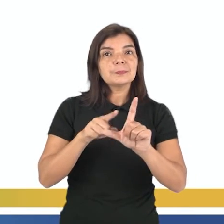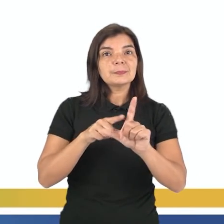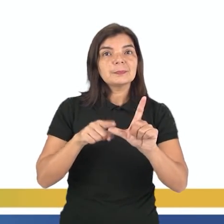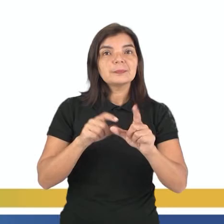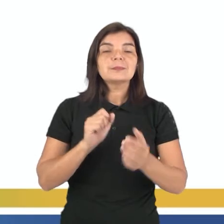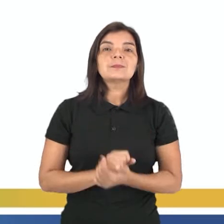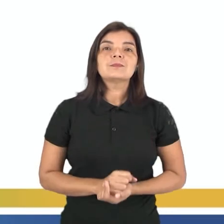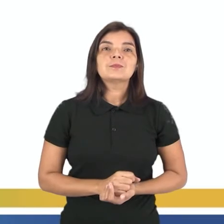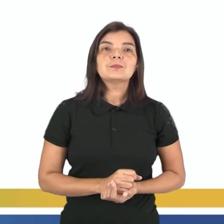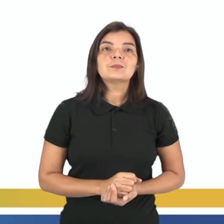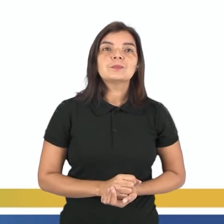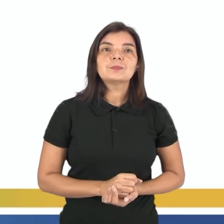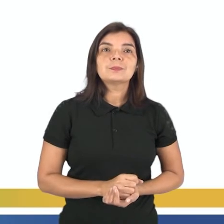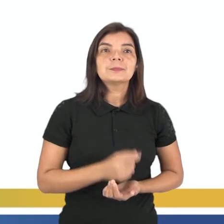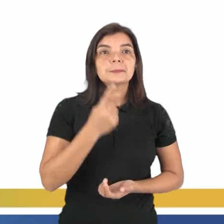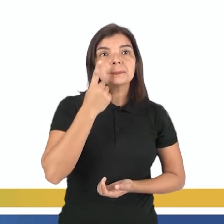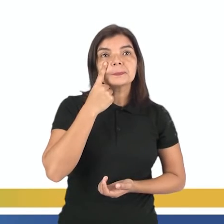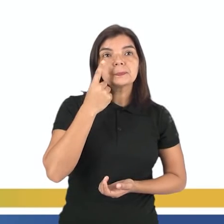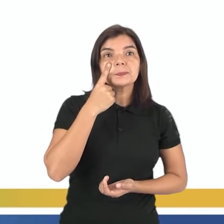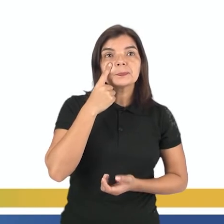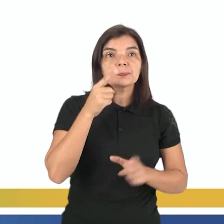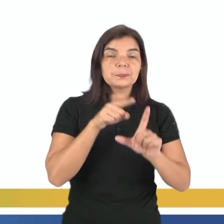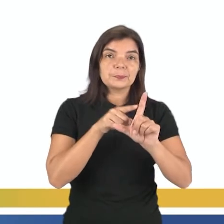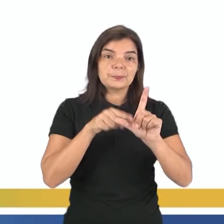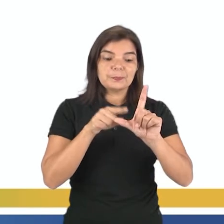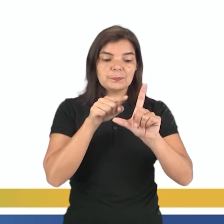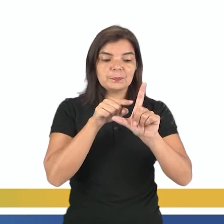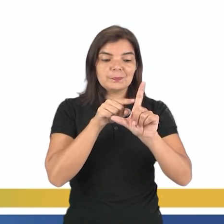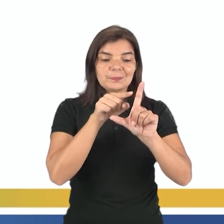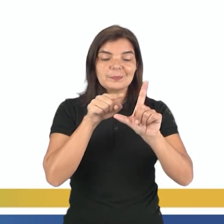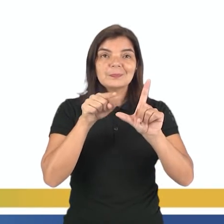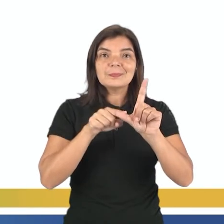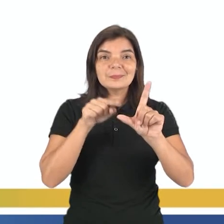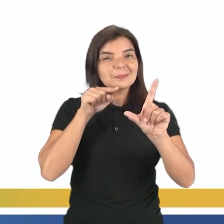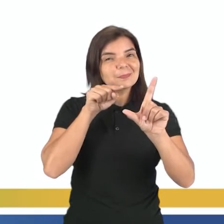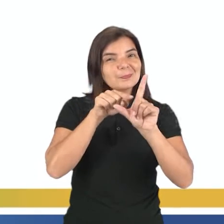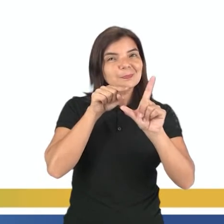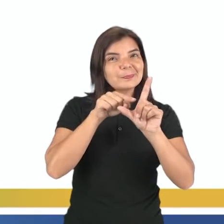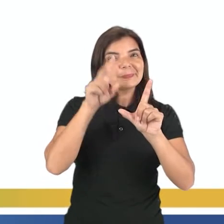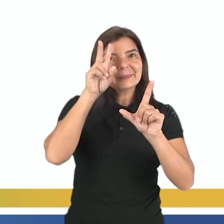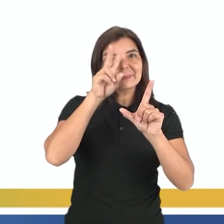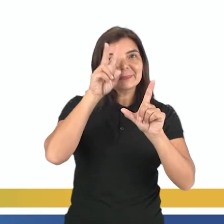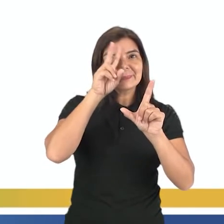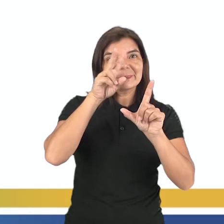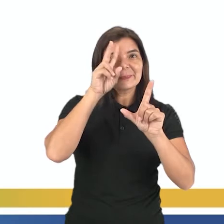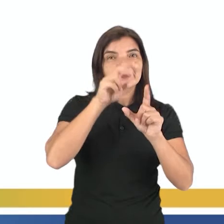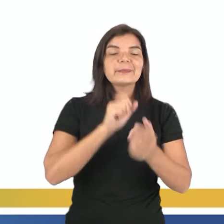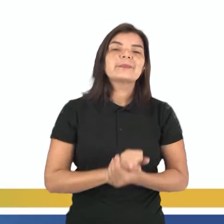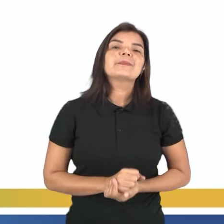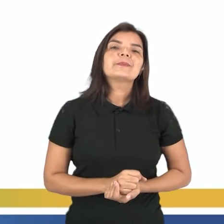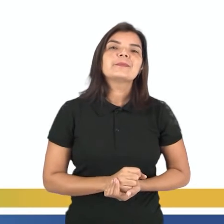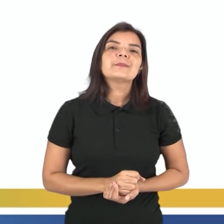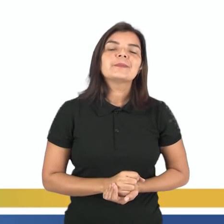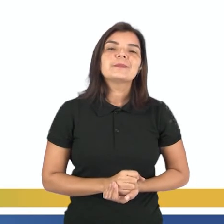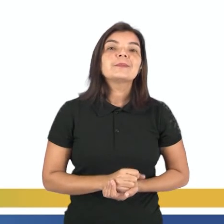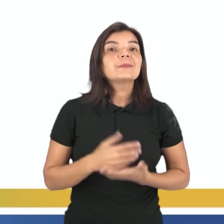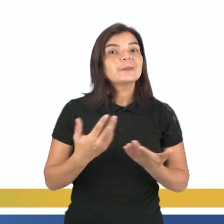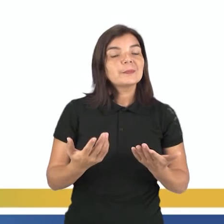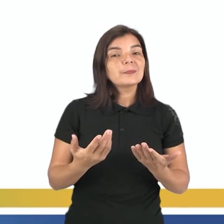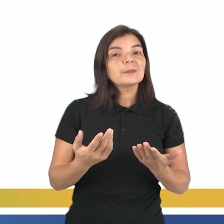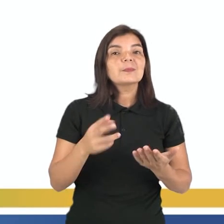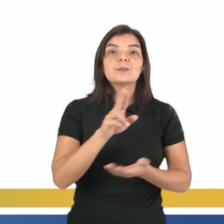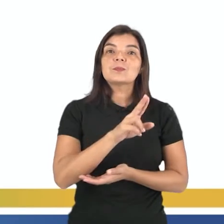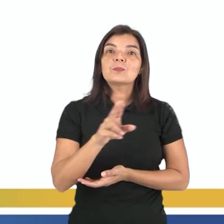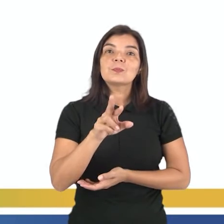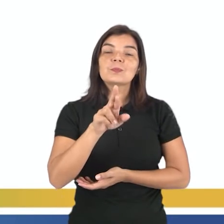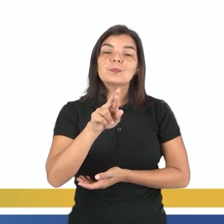ângulos, pessoal, observe que nós temos um quadradinho lá na pontinha desse triângulo, não é? Então, esse triângulo